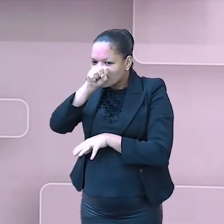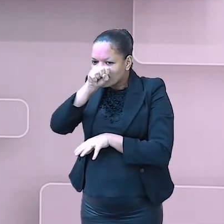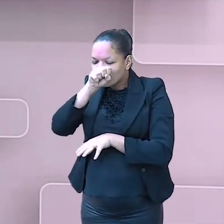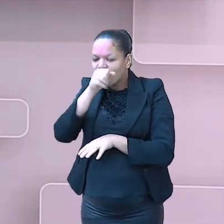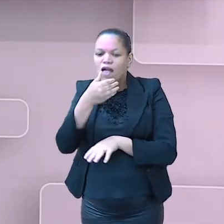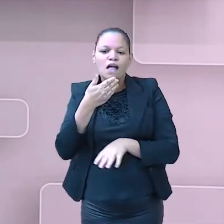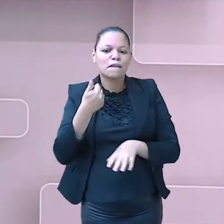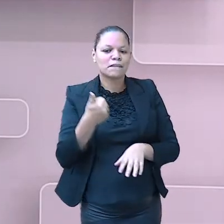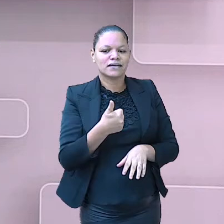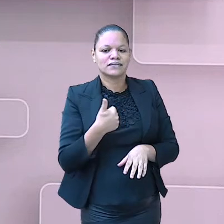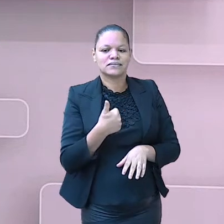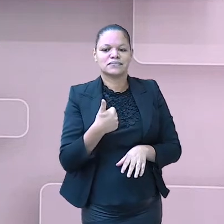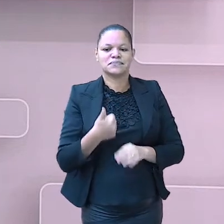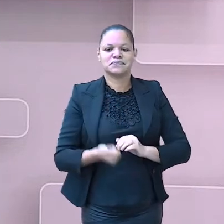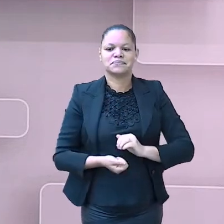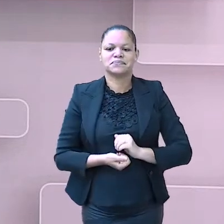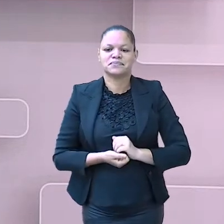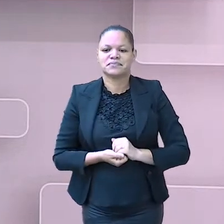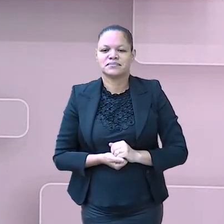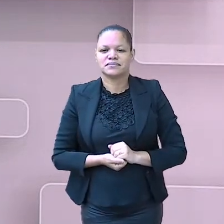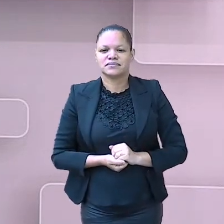respiração desse embrião.